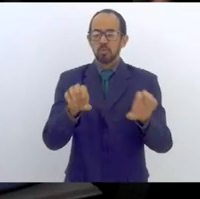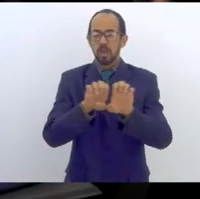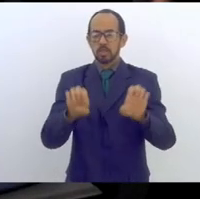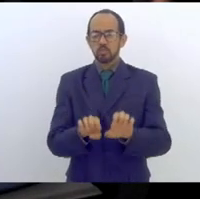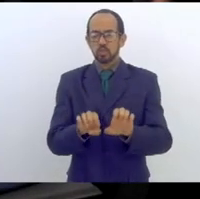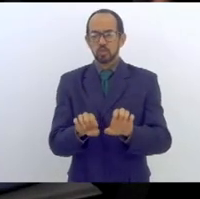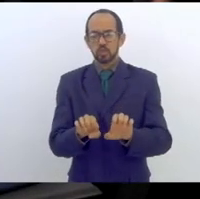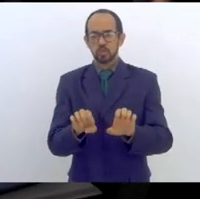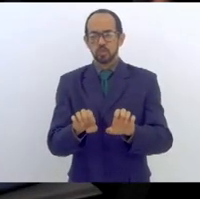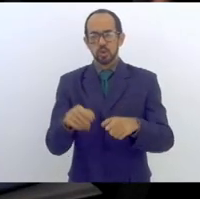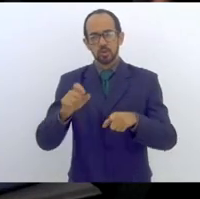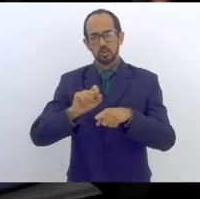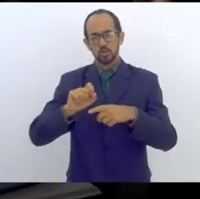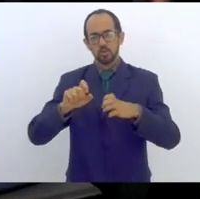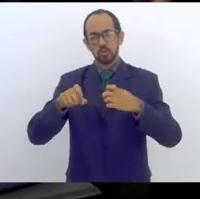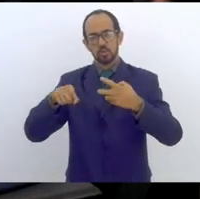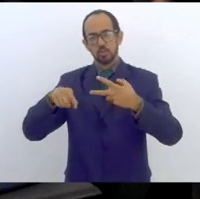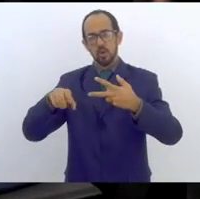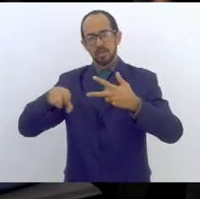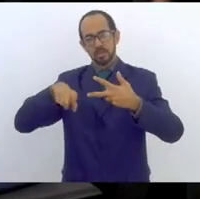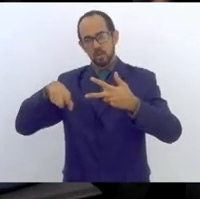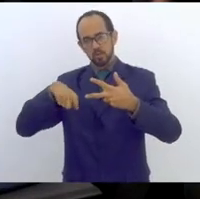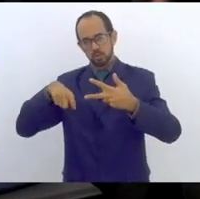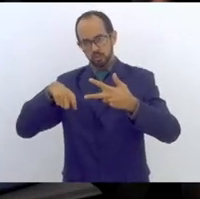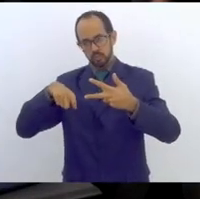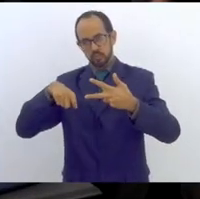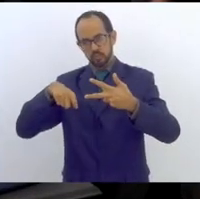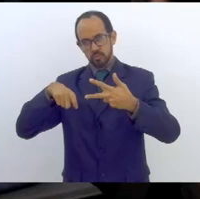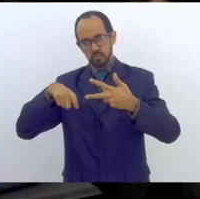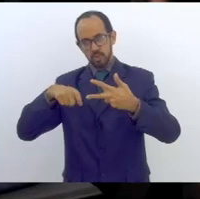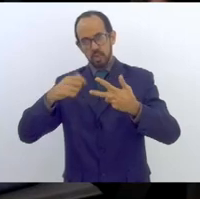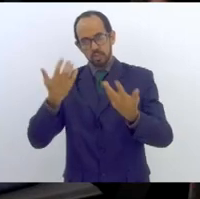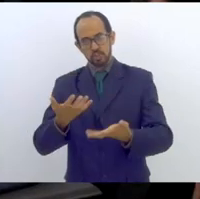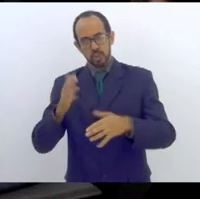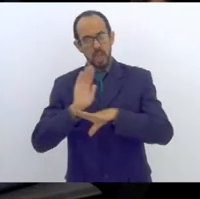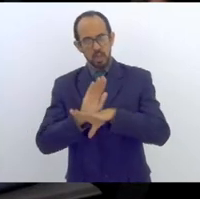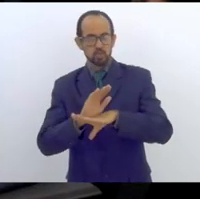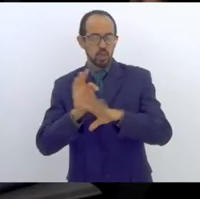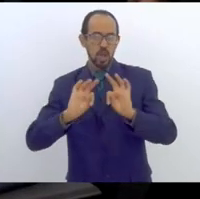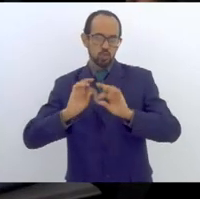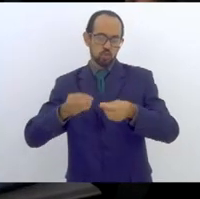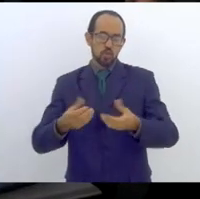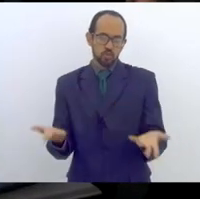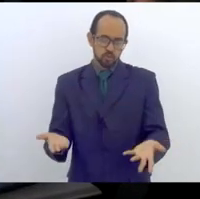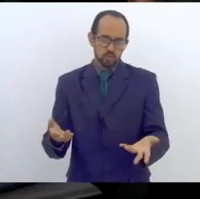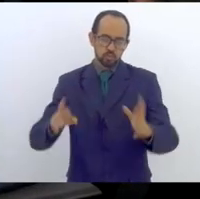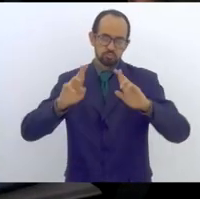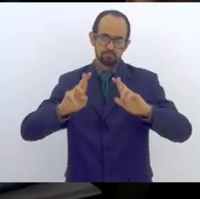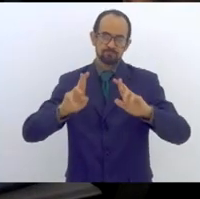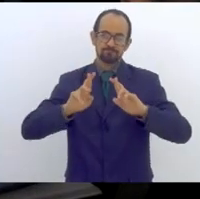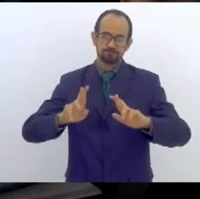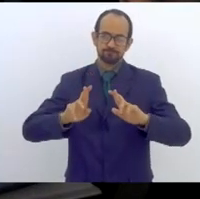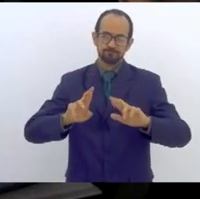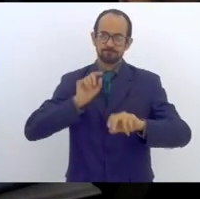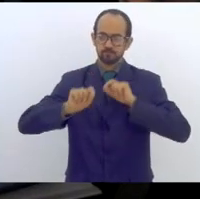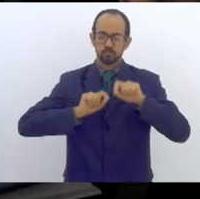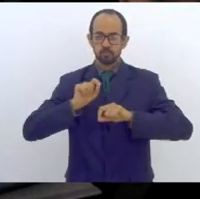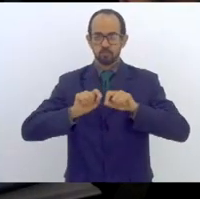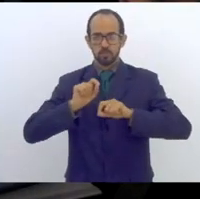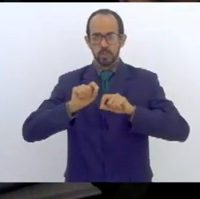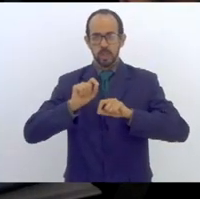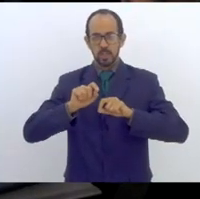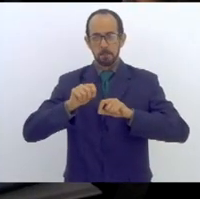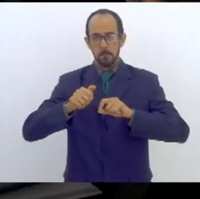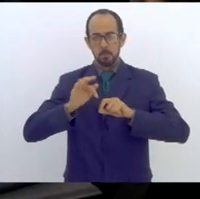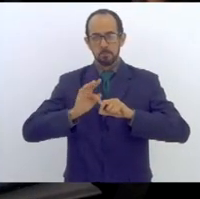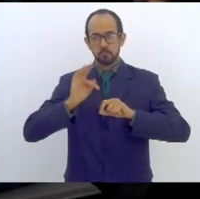do executivo nós queremos ajudar a todos e é um Espero que nos próximos dias Rodrigo